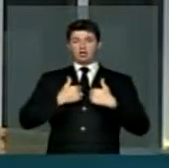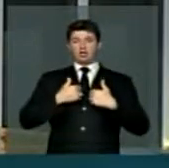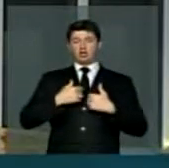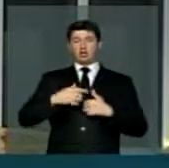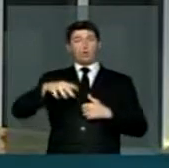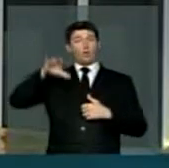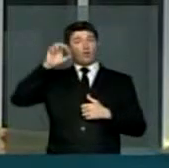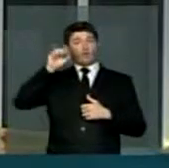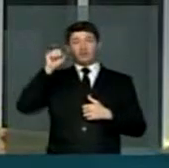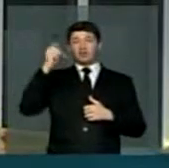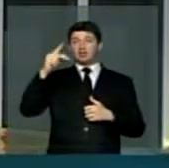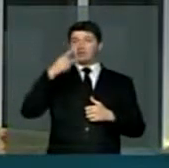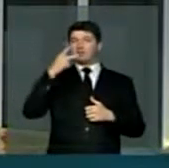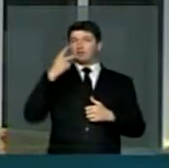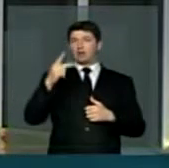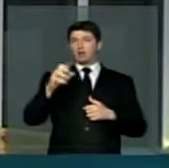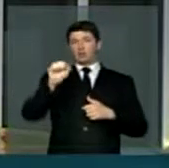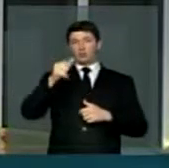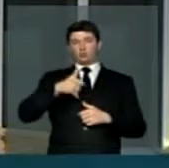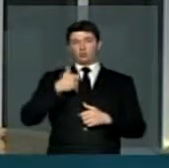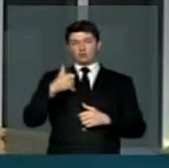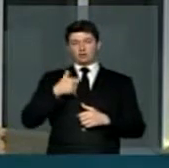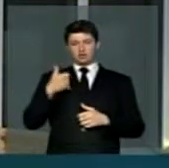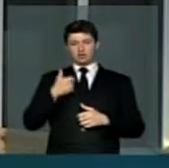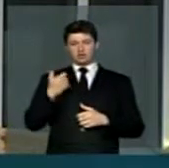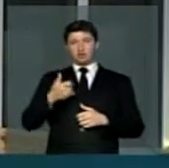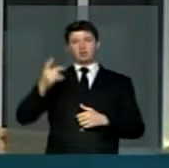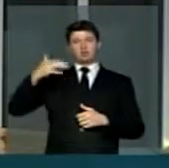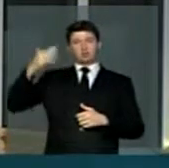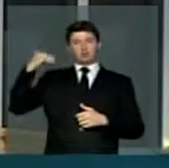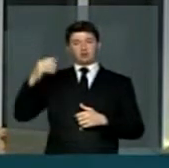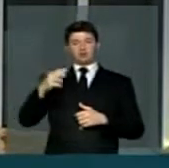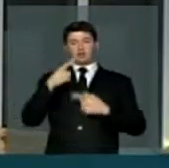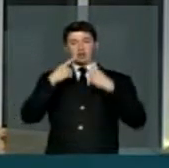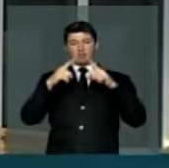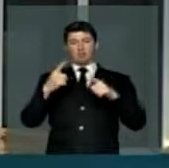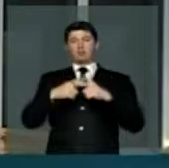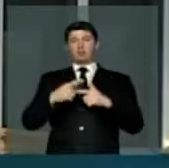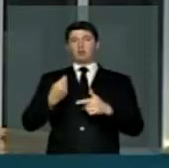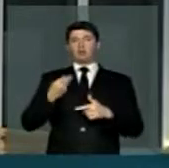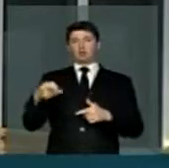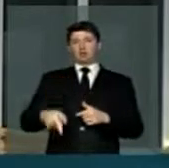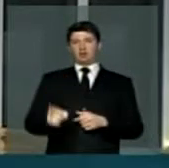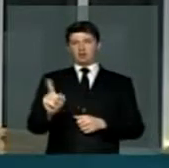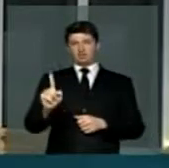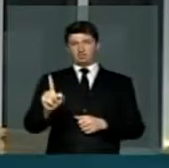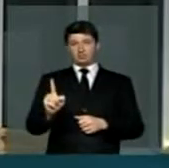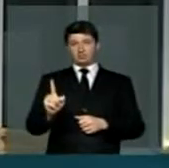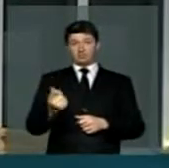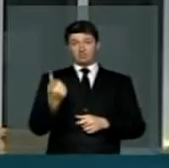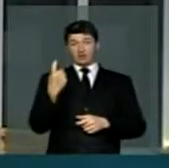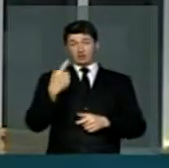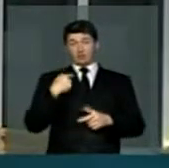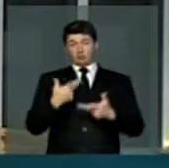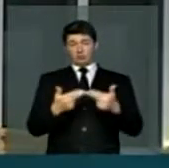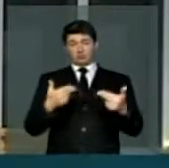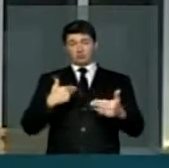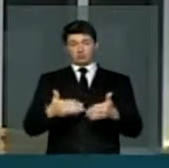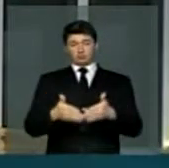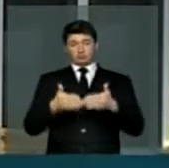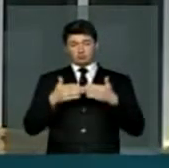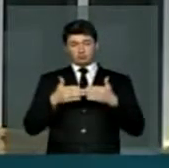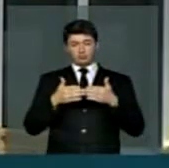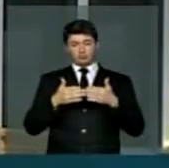boca pela primeira vez aos 8 anos de idade, quando reclamava de sua ausência. A única coisa que eu quero, Mimi,